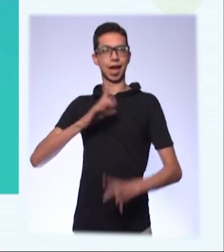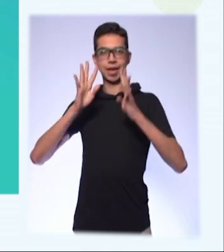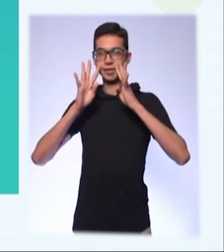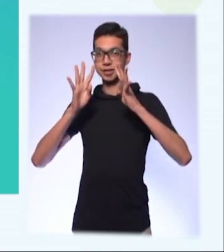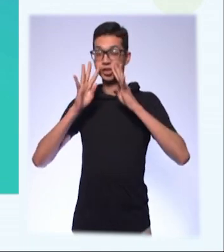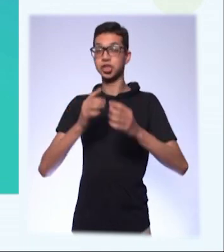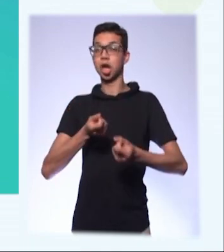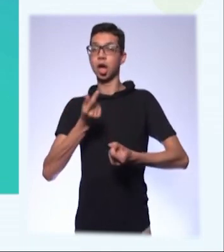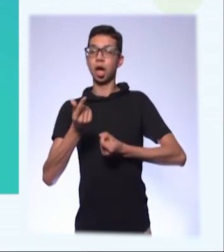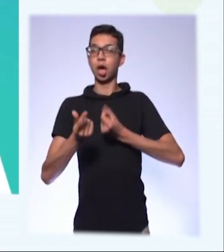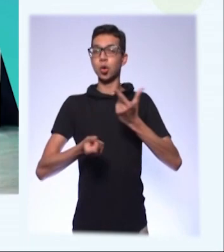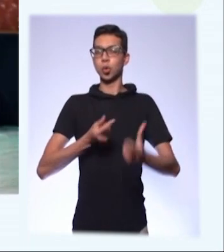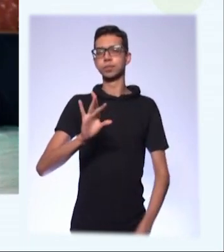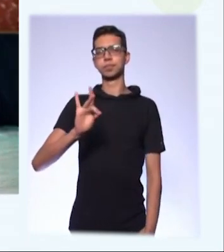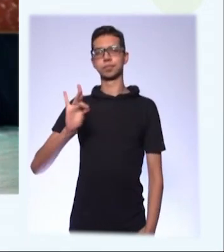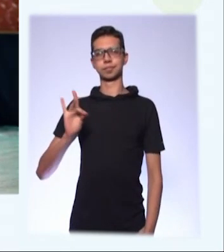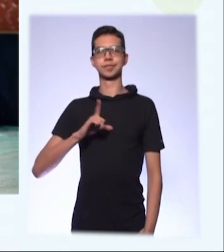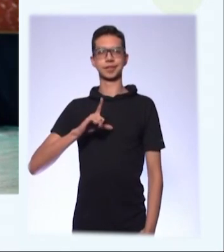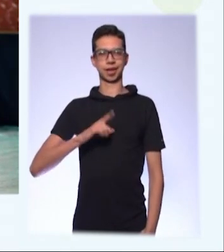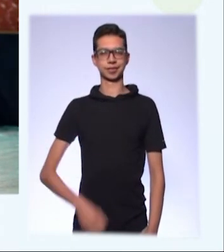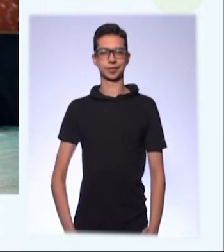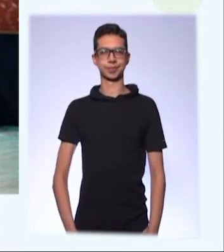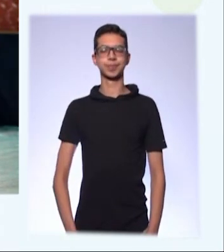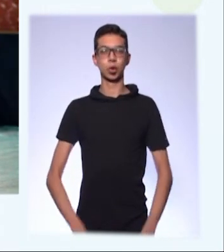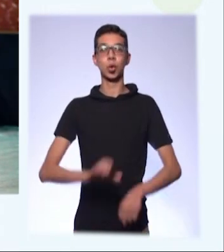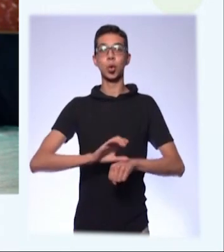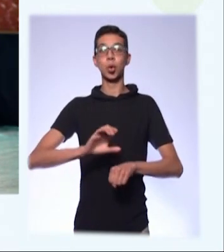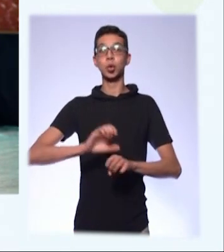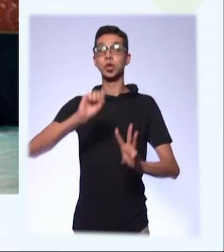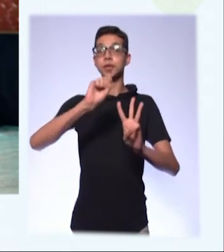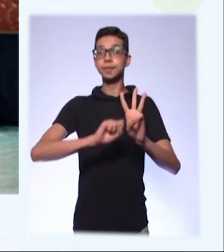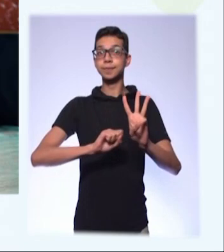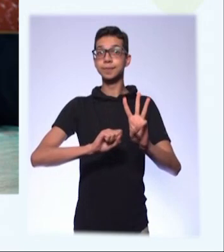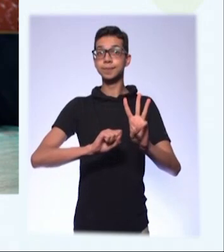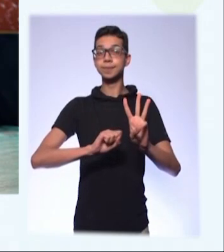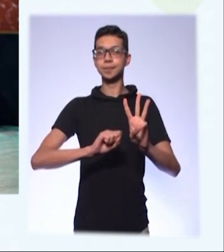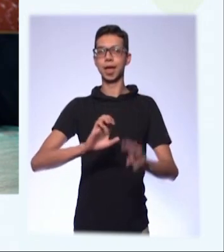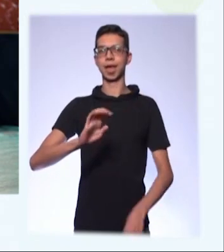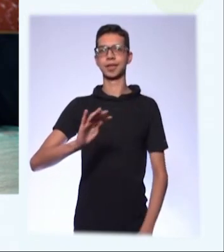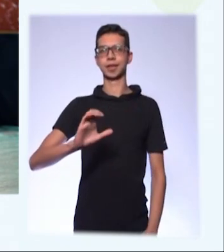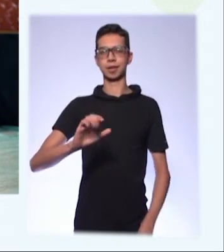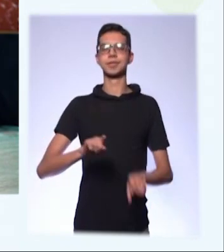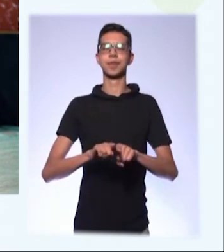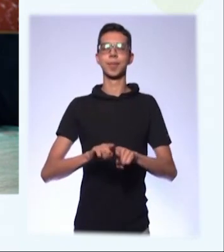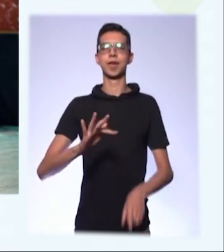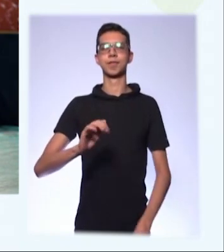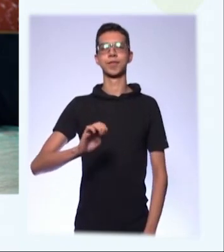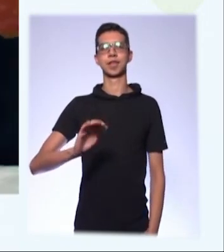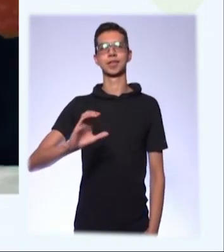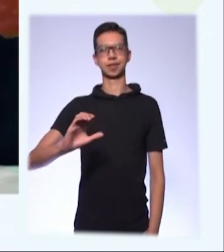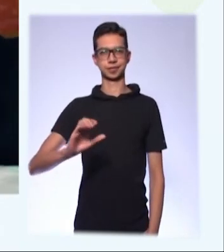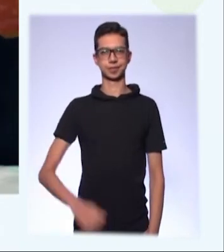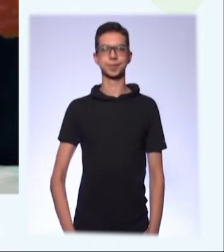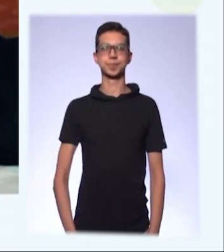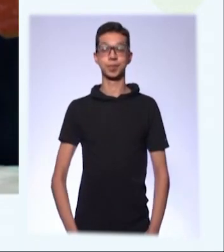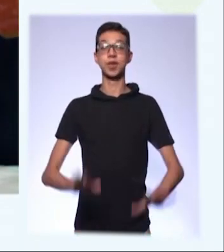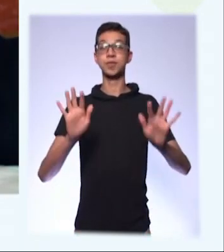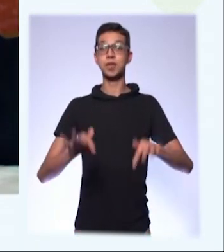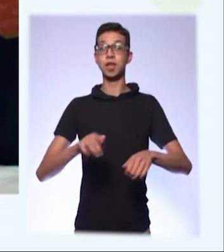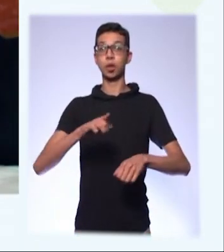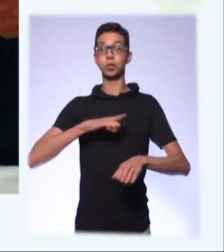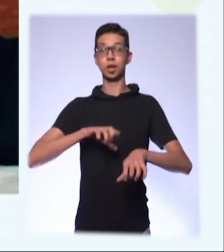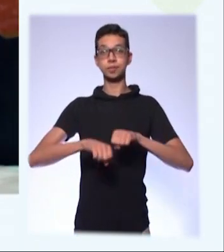alguns encontros presenciais. São cursos que duram cerca de 3 meses, oferecidos pelas ETECs e FATECs do Centro Paula Souza. E no final, você